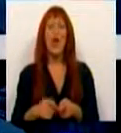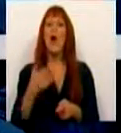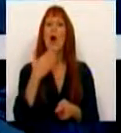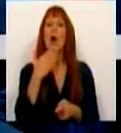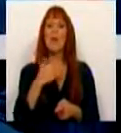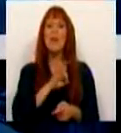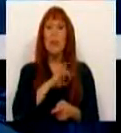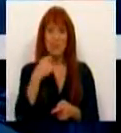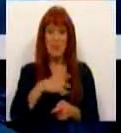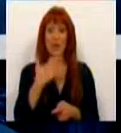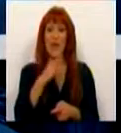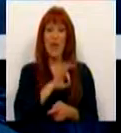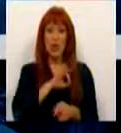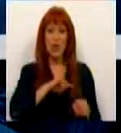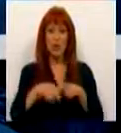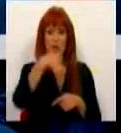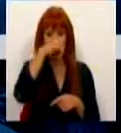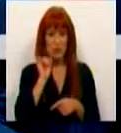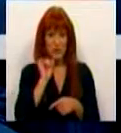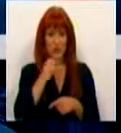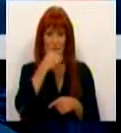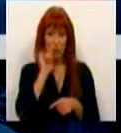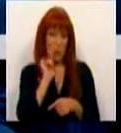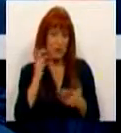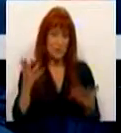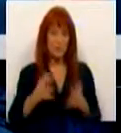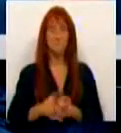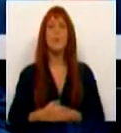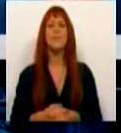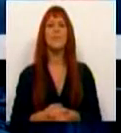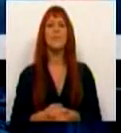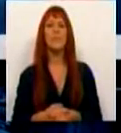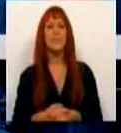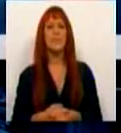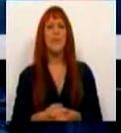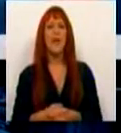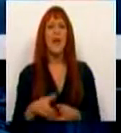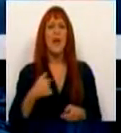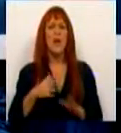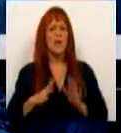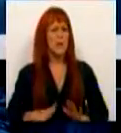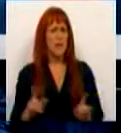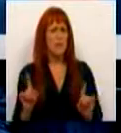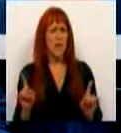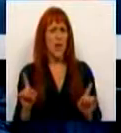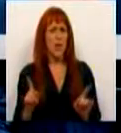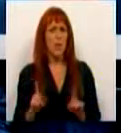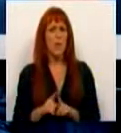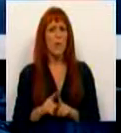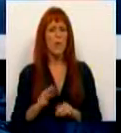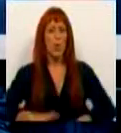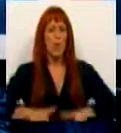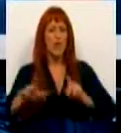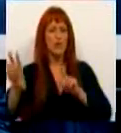Muito obrigado, Sr. Presidente. Muito obrigado, Sr. Deputado Jerónimo de Sousa. Nós não descansamos nos